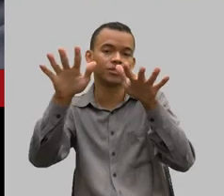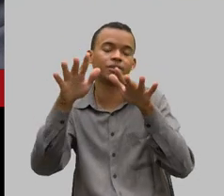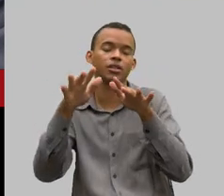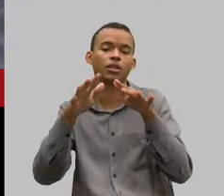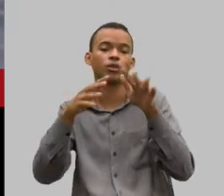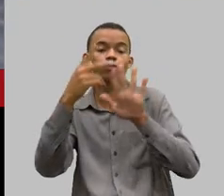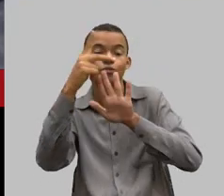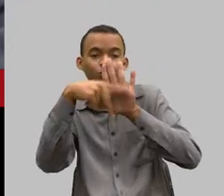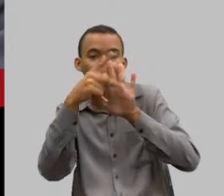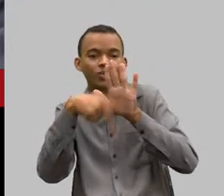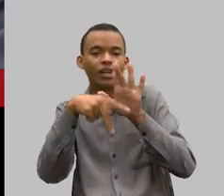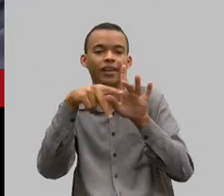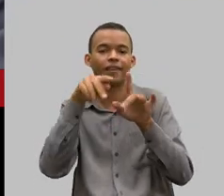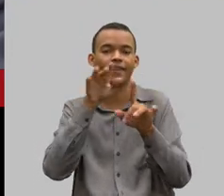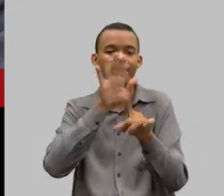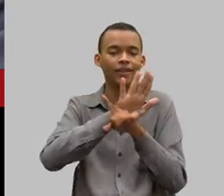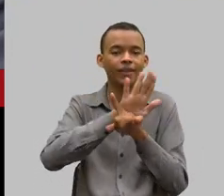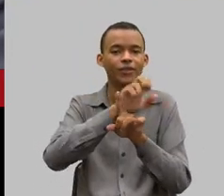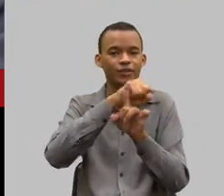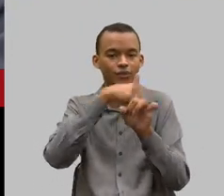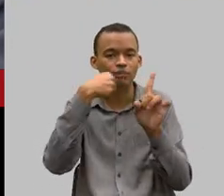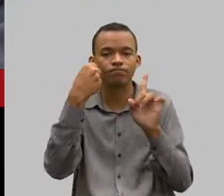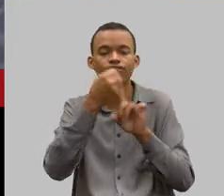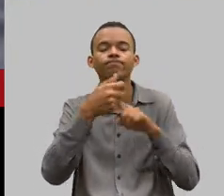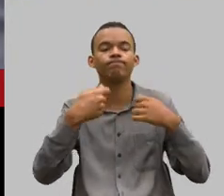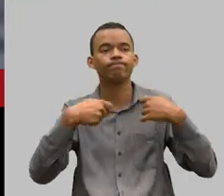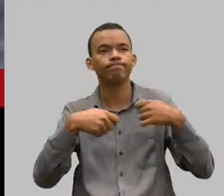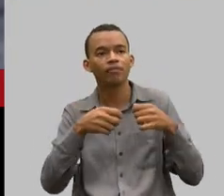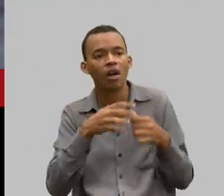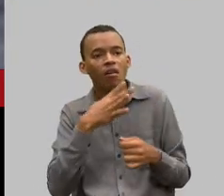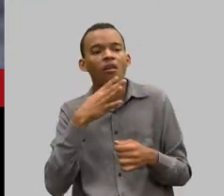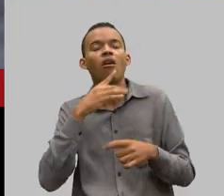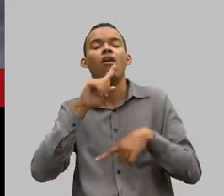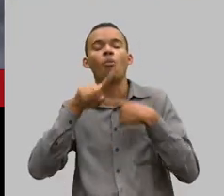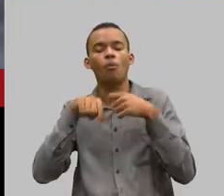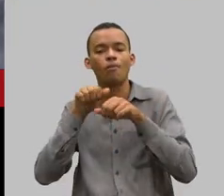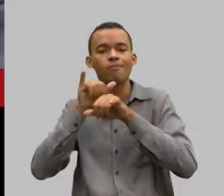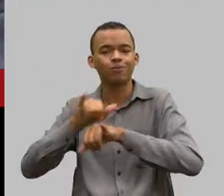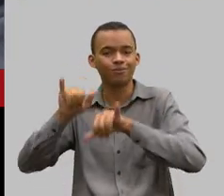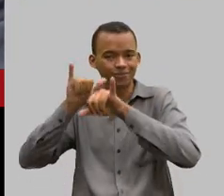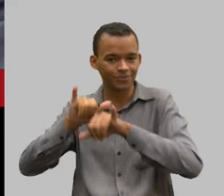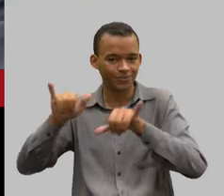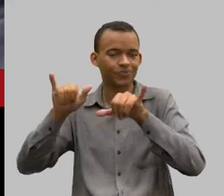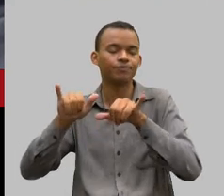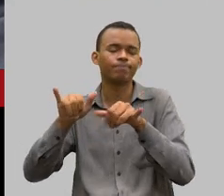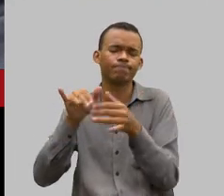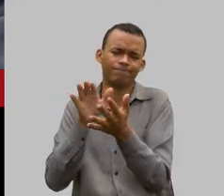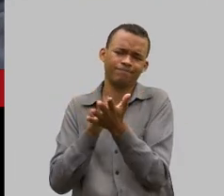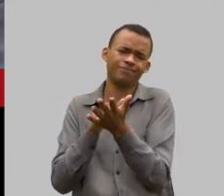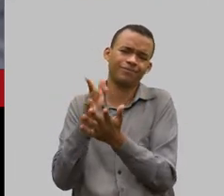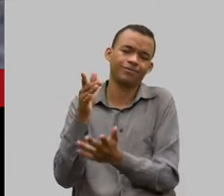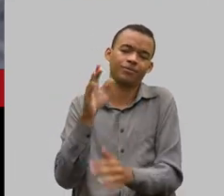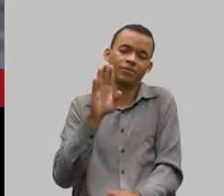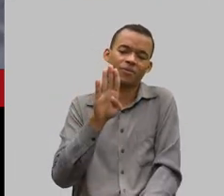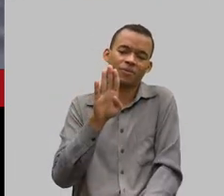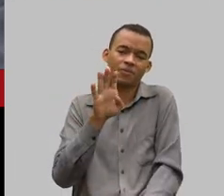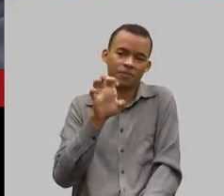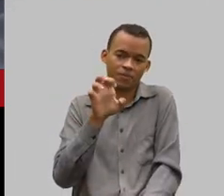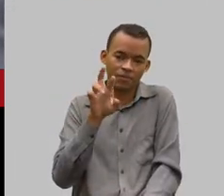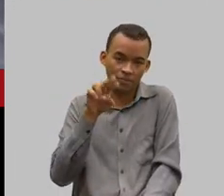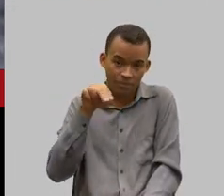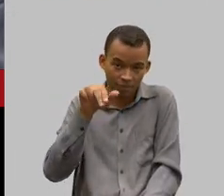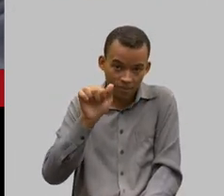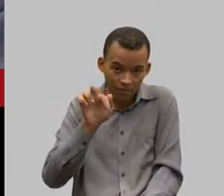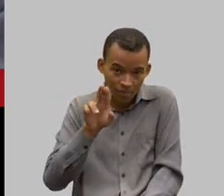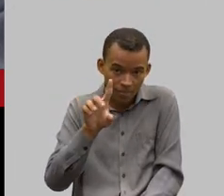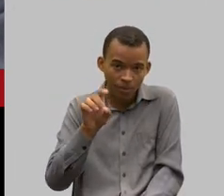governo então parabenizar você também nessa oportunidade Bernardo que não só e é uma grande pessoa como foi o